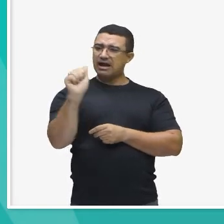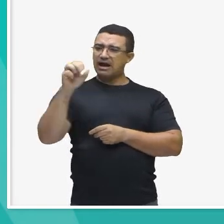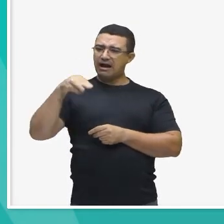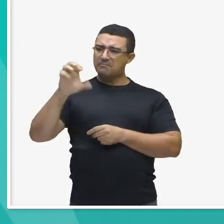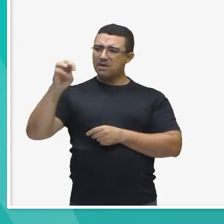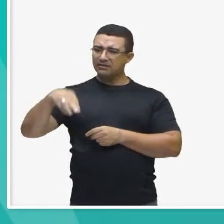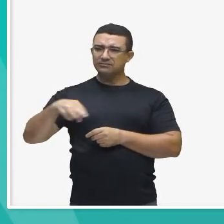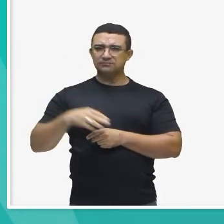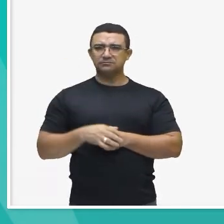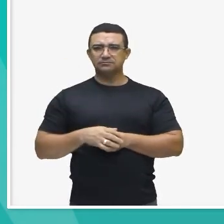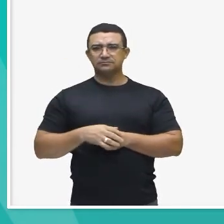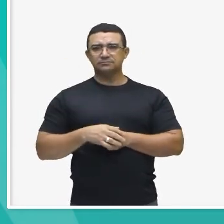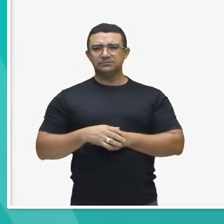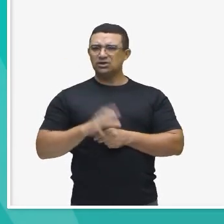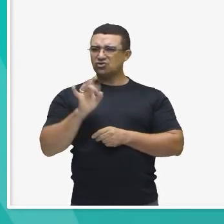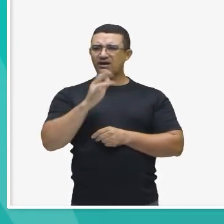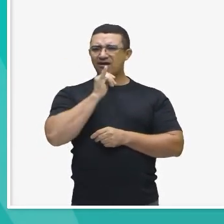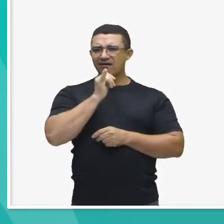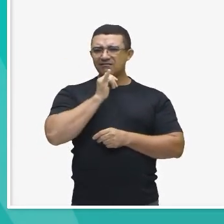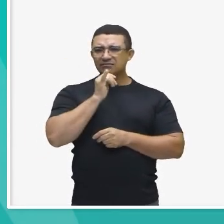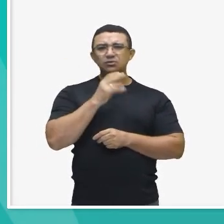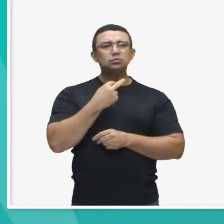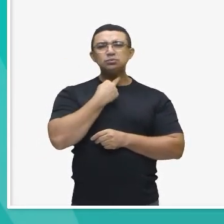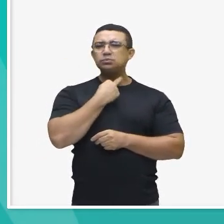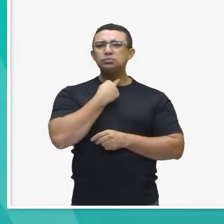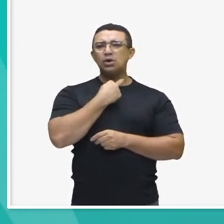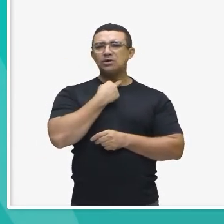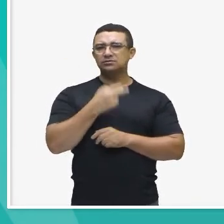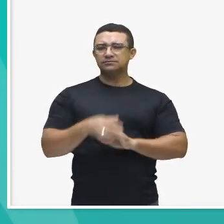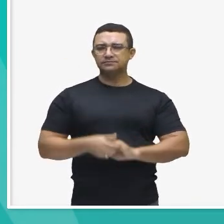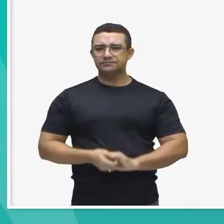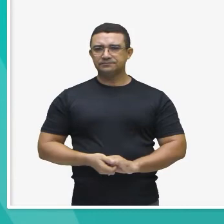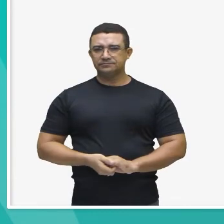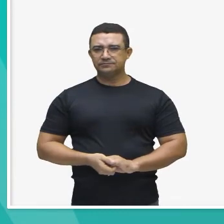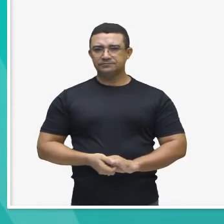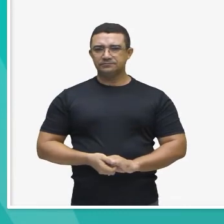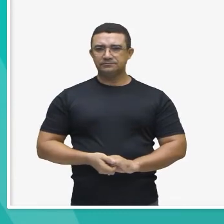tá? Só para ter como exemplo aí na nota, se amem.